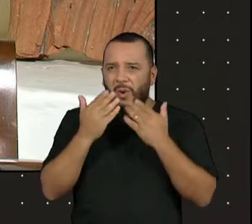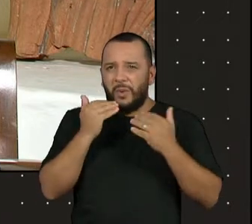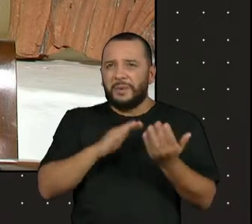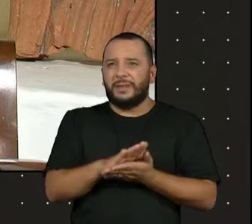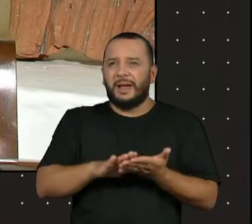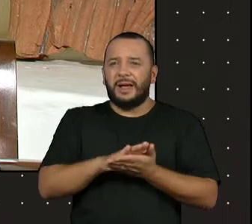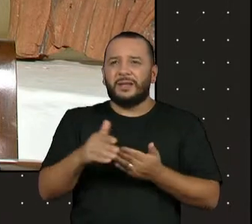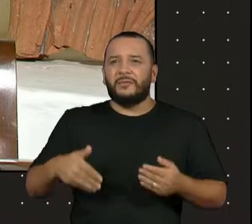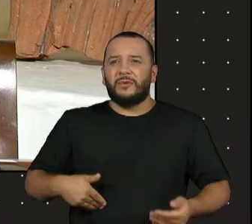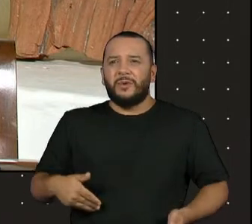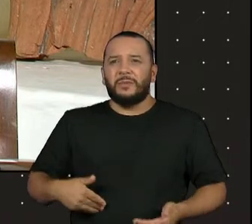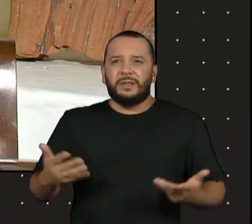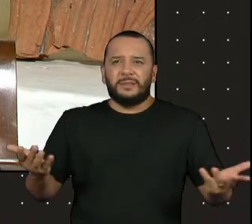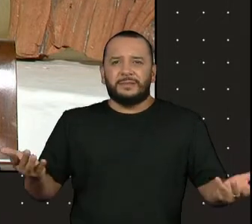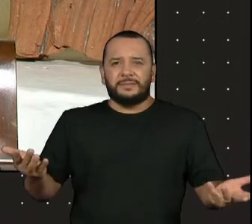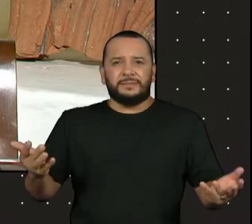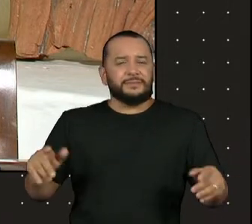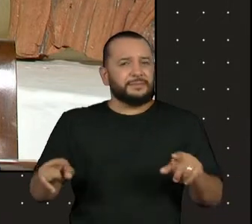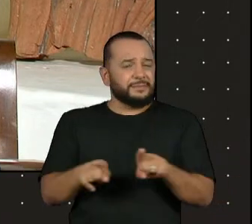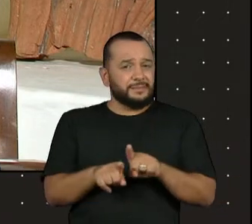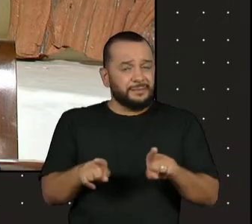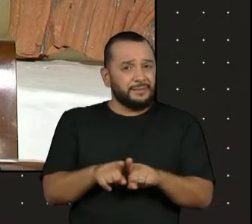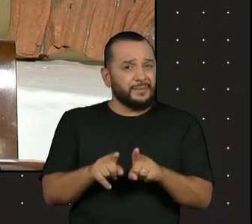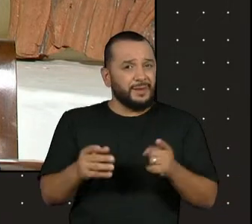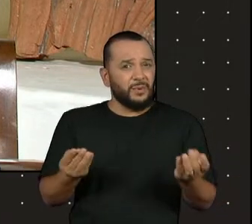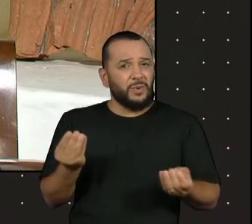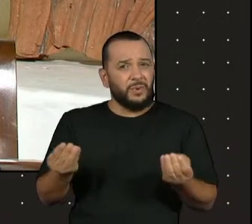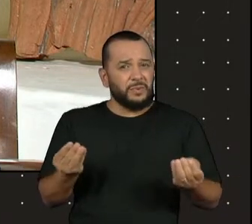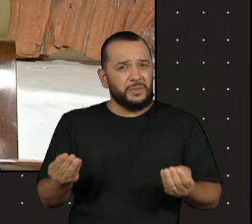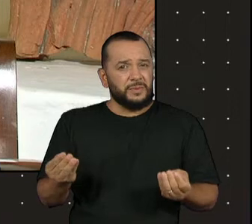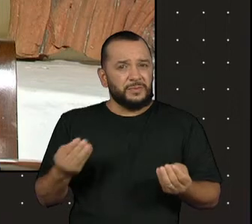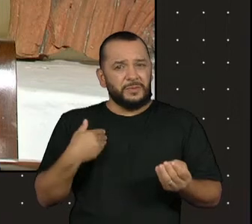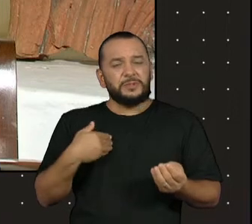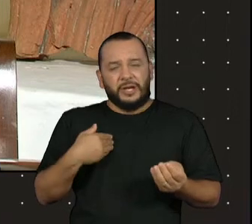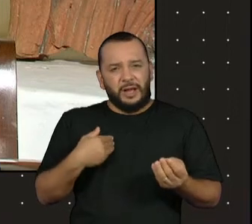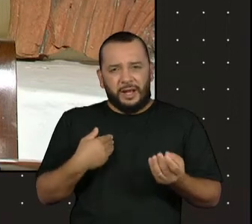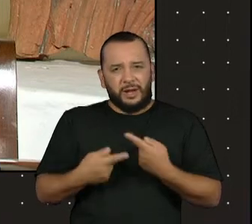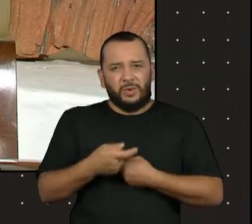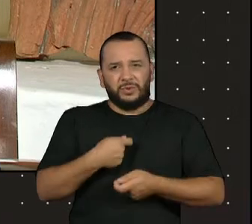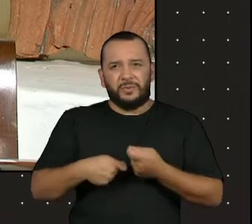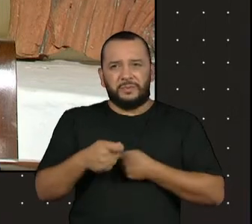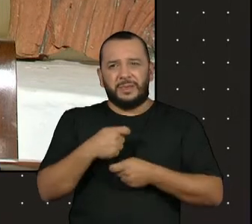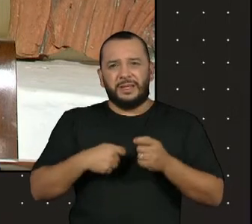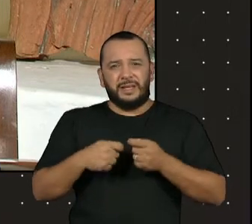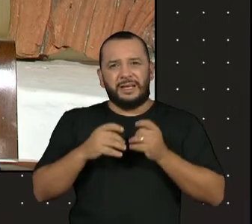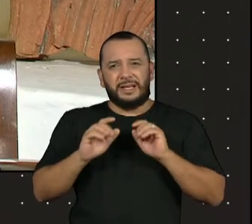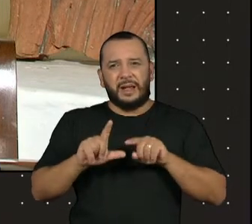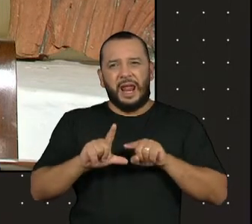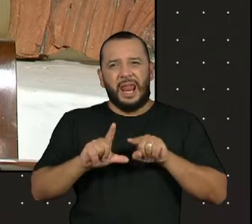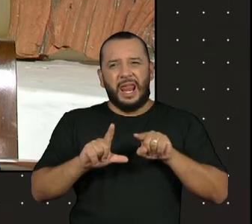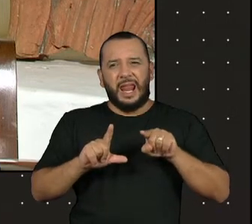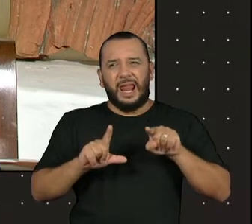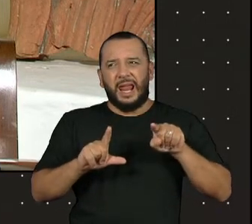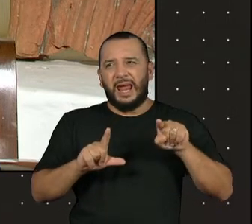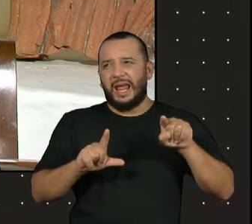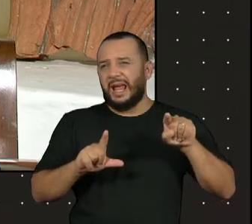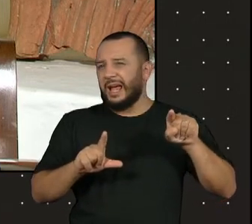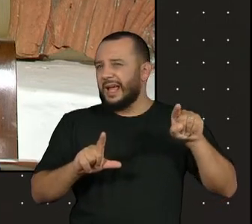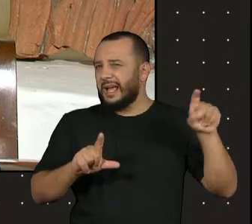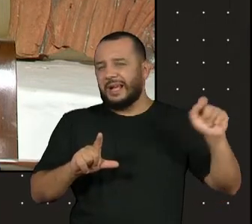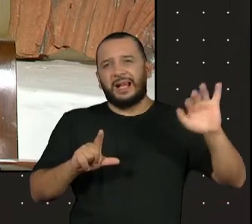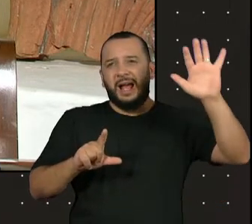pode ficar indiferente de uma inflação que parece que é uma estatística para economista se divertir e